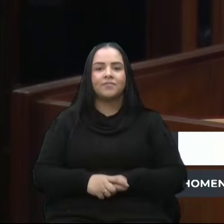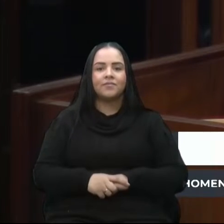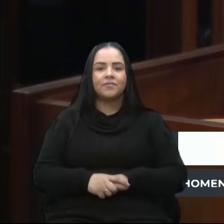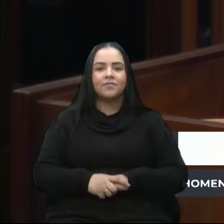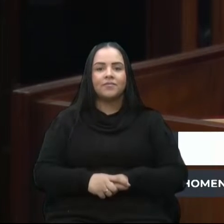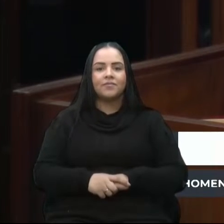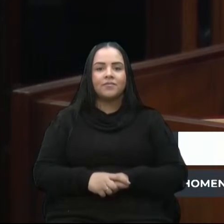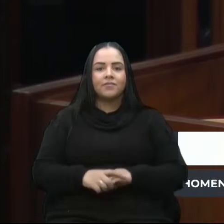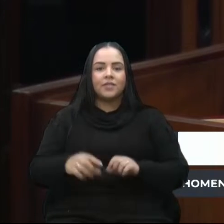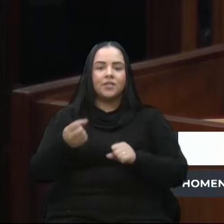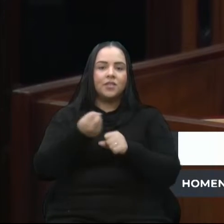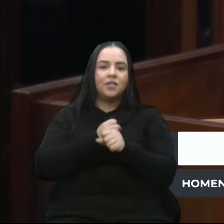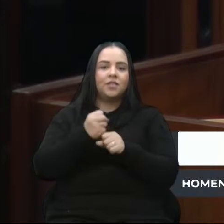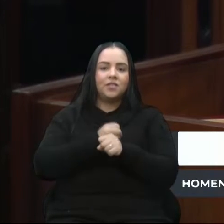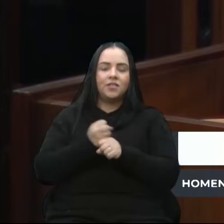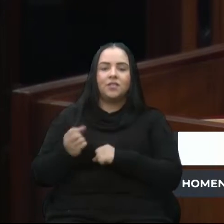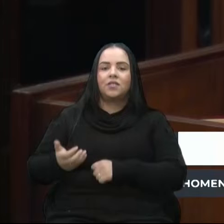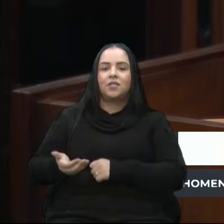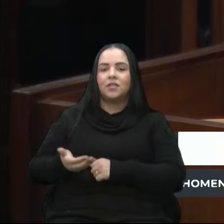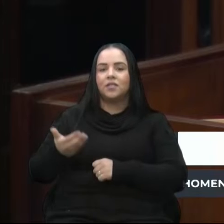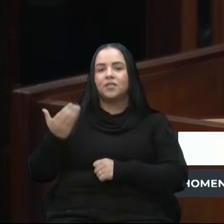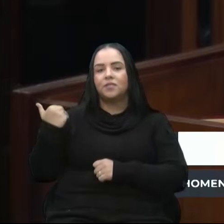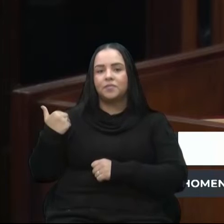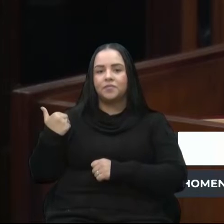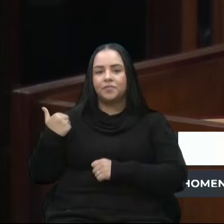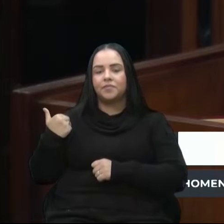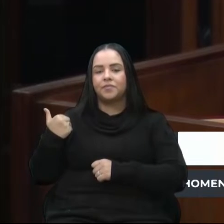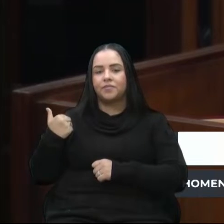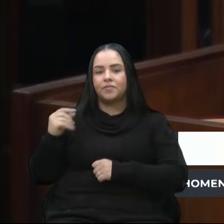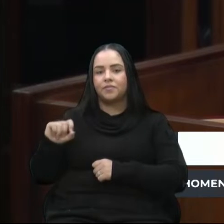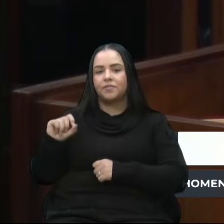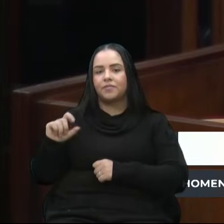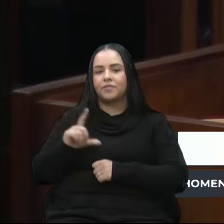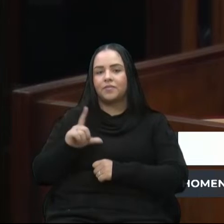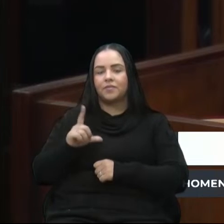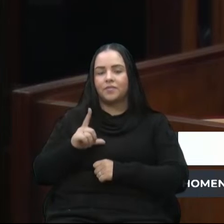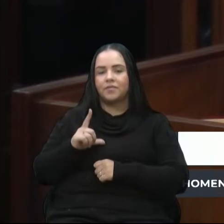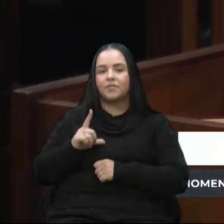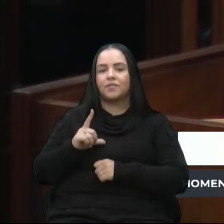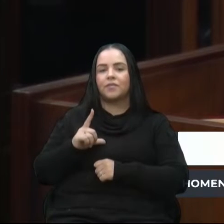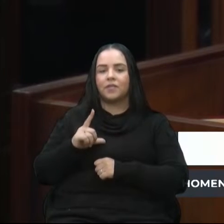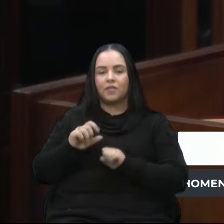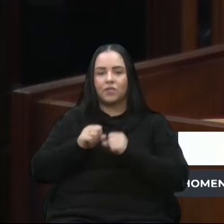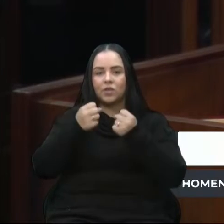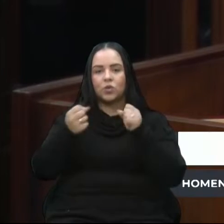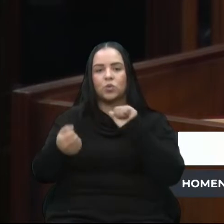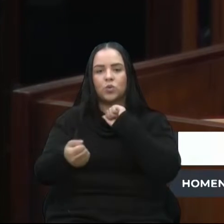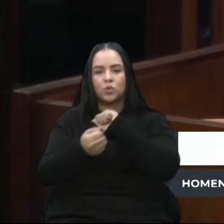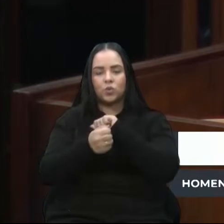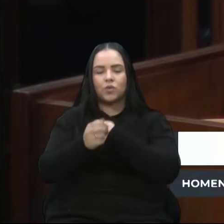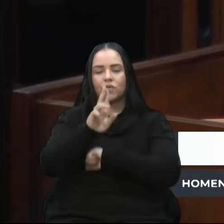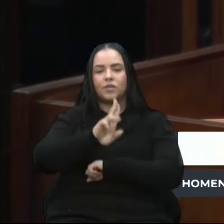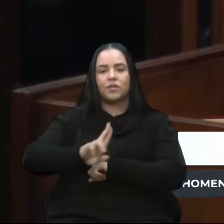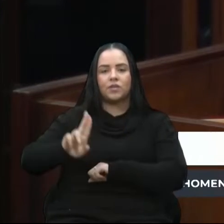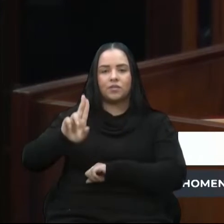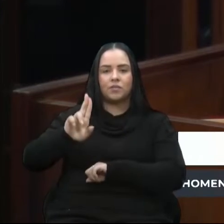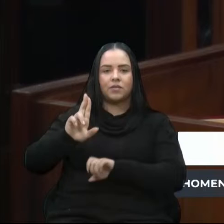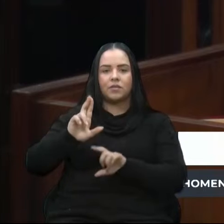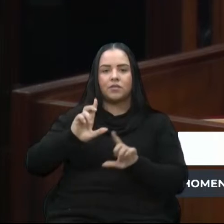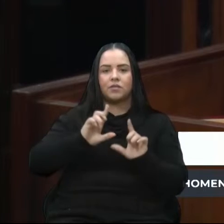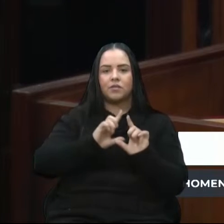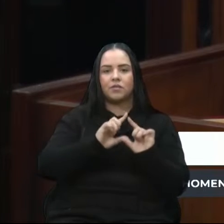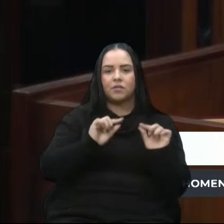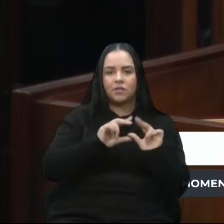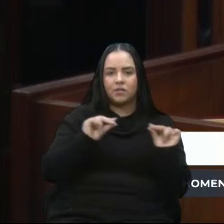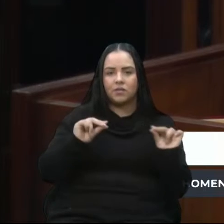no ano passado, a Defensoria Pública da União, junto com a Universidade de Brasília e o IPOL de Santa Catarina,